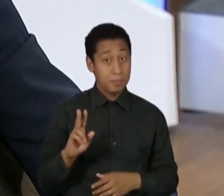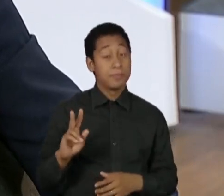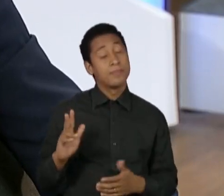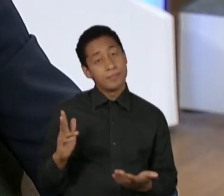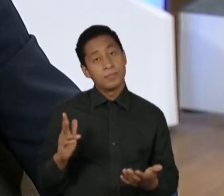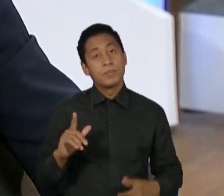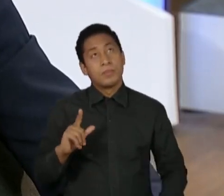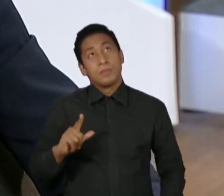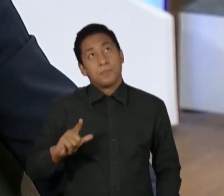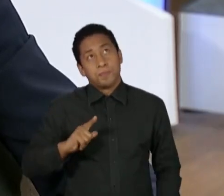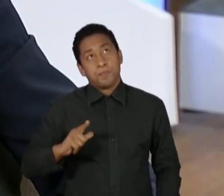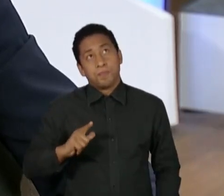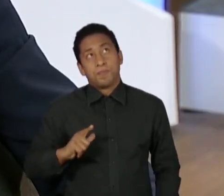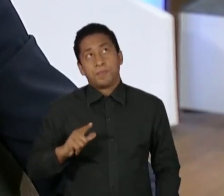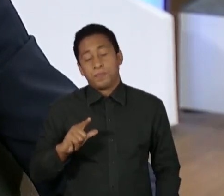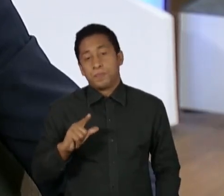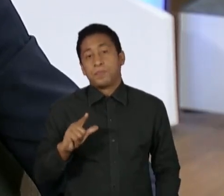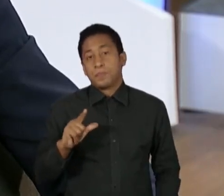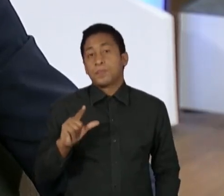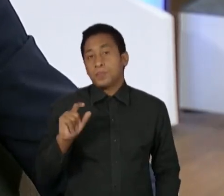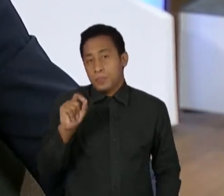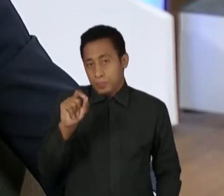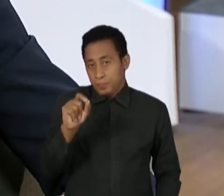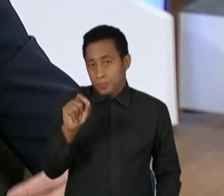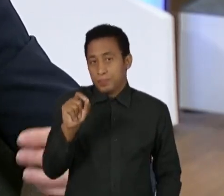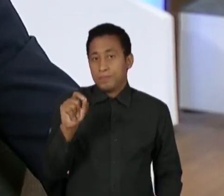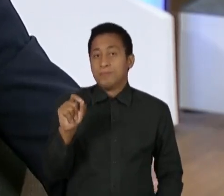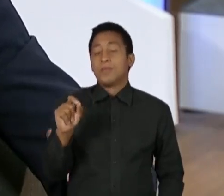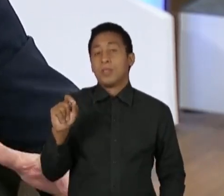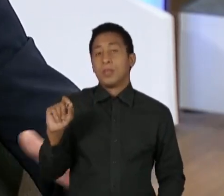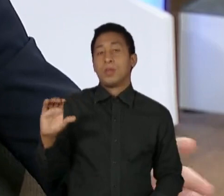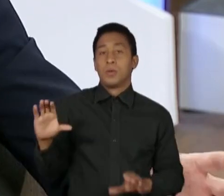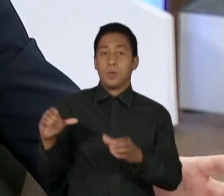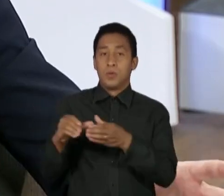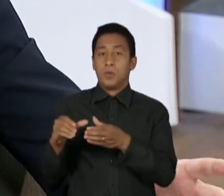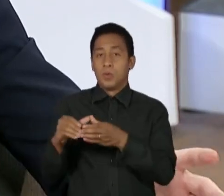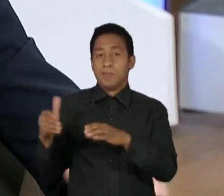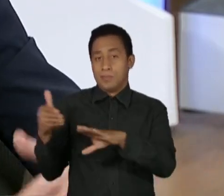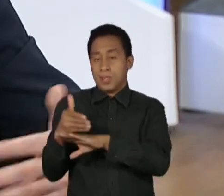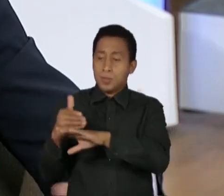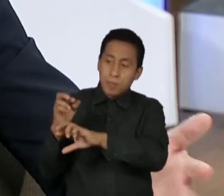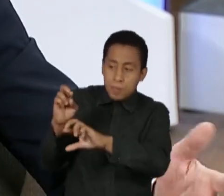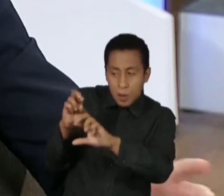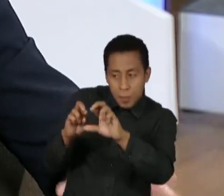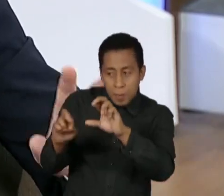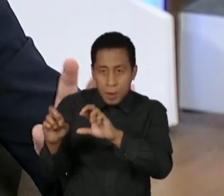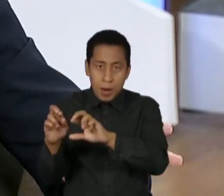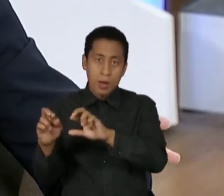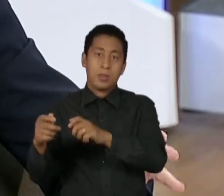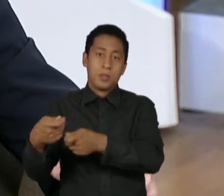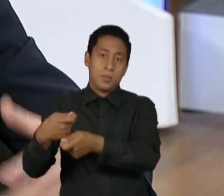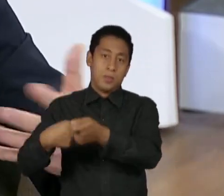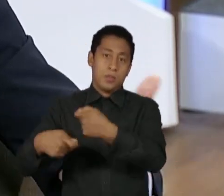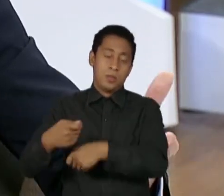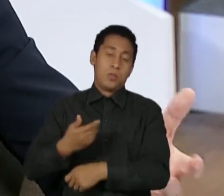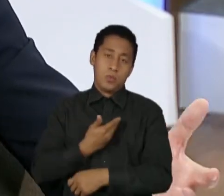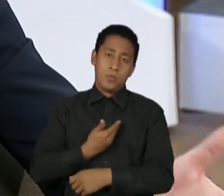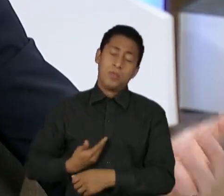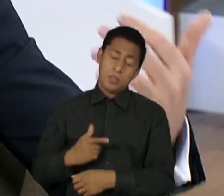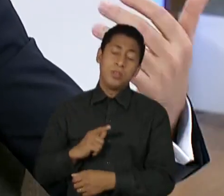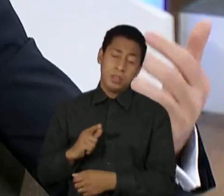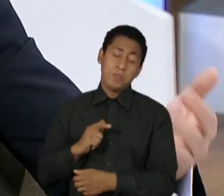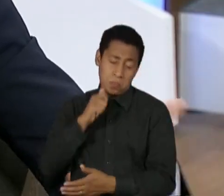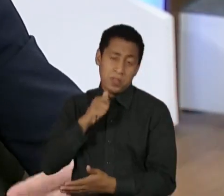participação muito importante na fiscalização da administração pública. Então, eu,